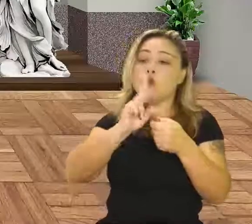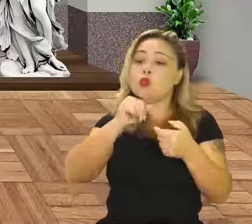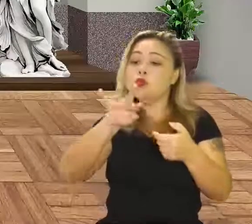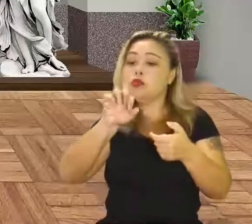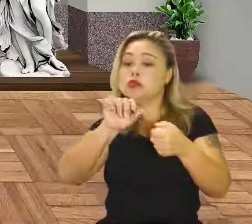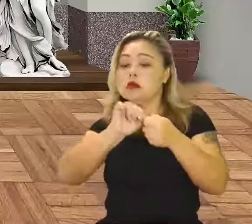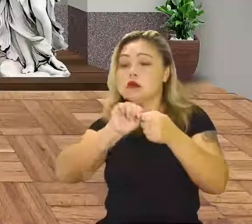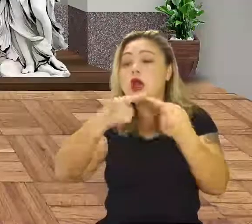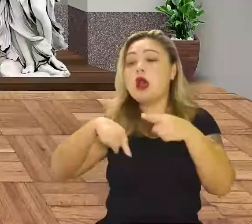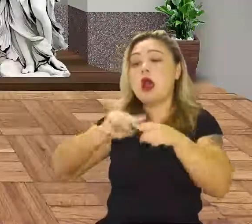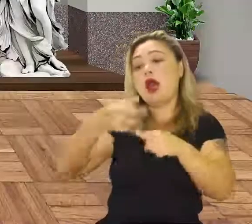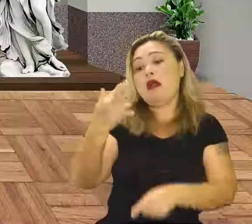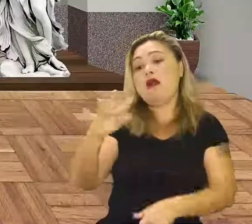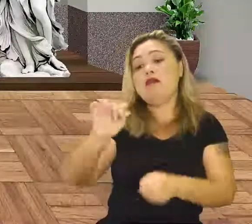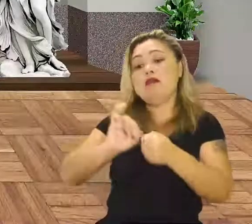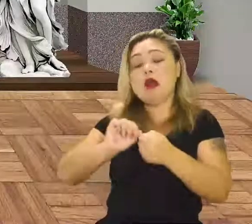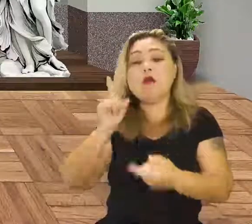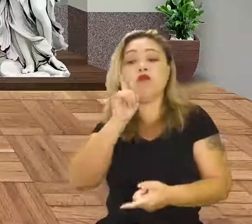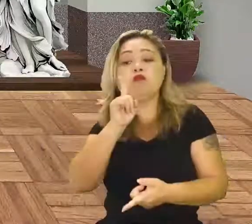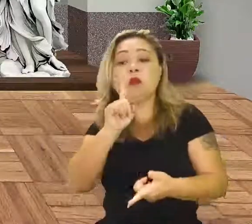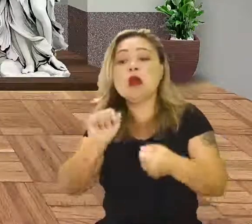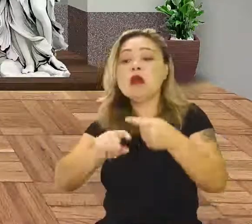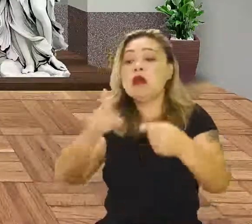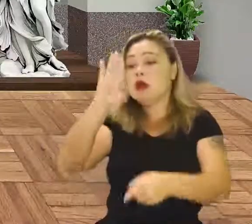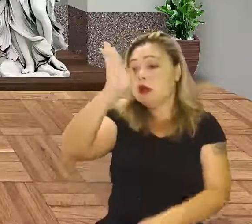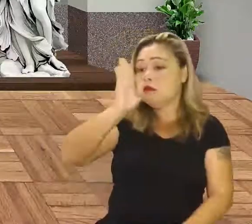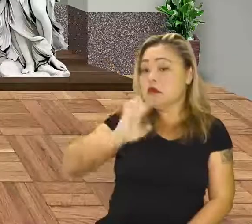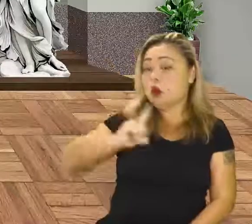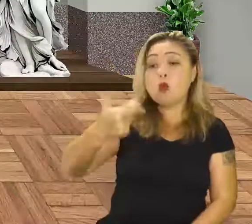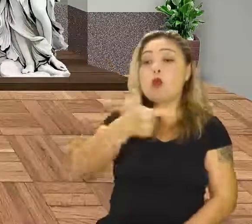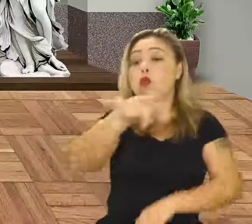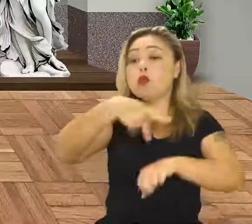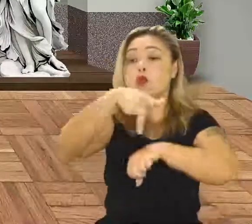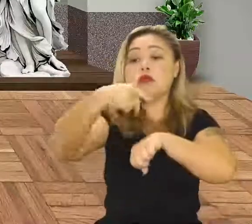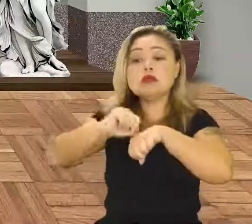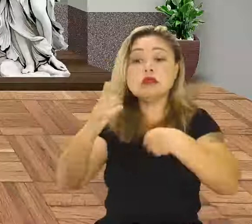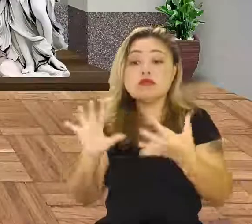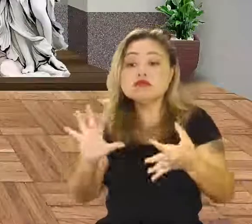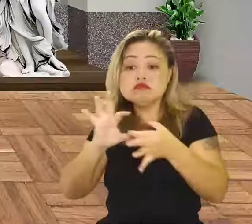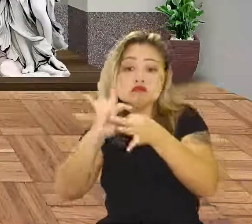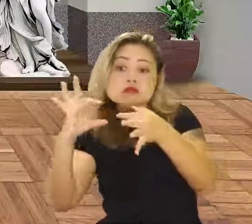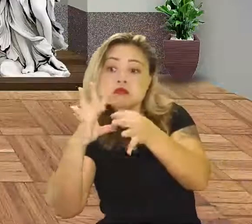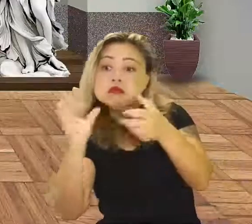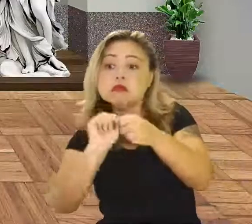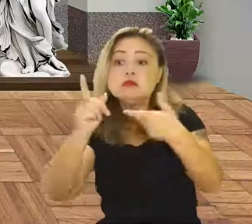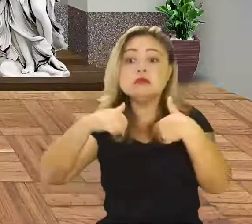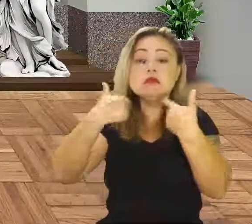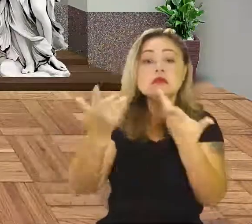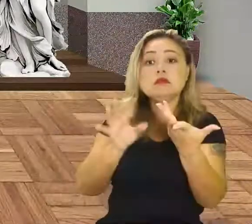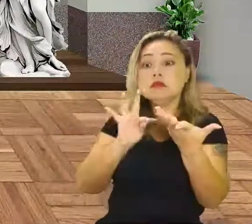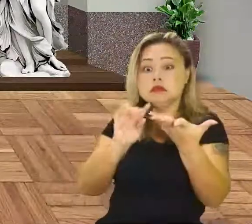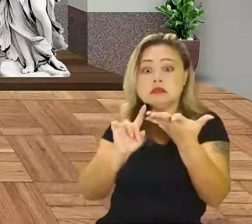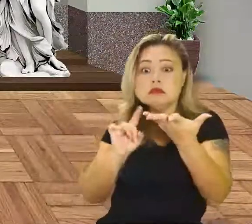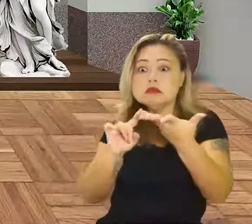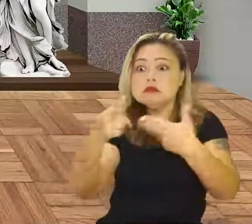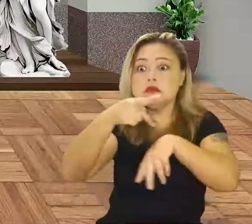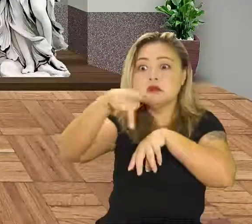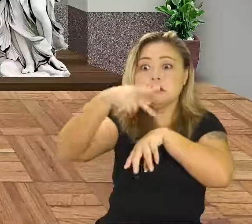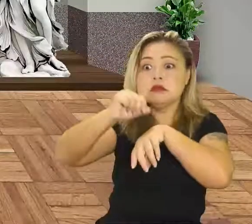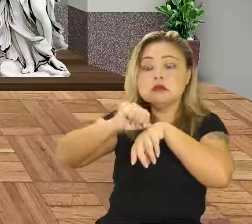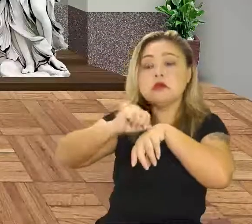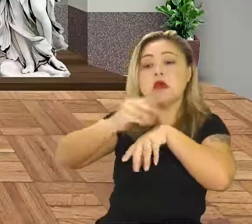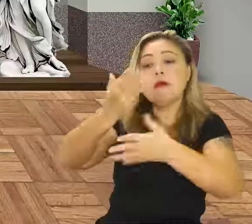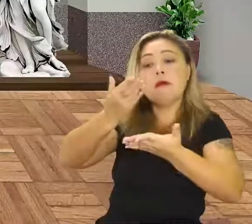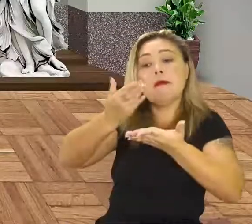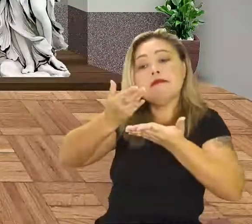a Inglaterra, os Estados Unidos, até o Brasil e outros países que estavam envolvidos, todos eles vão